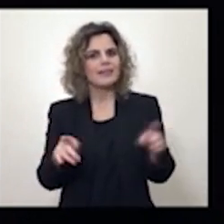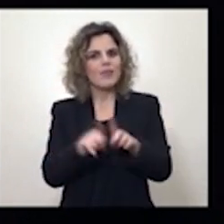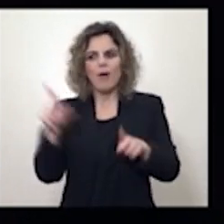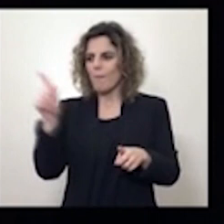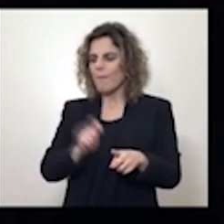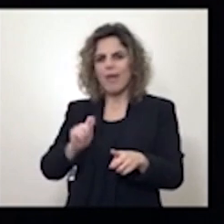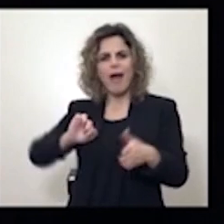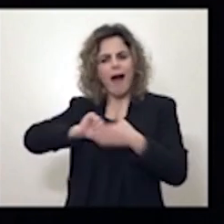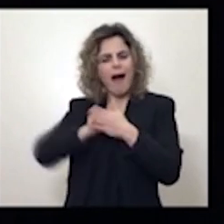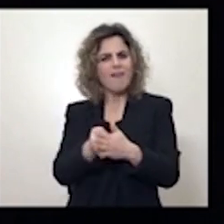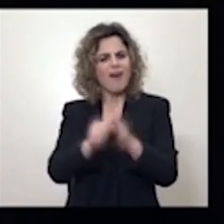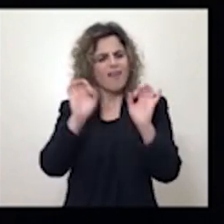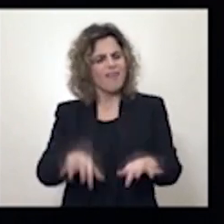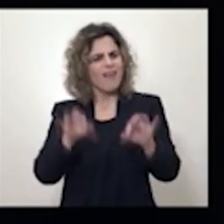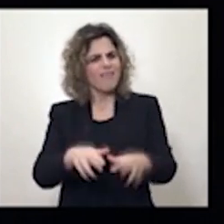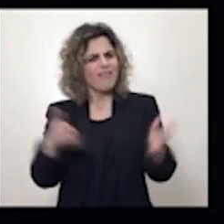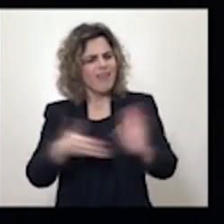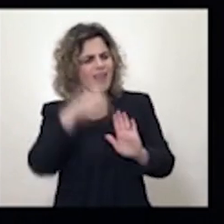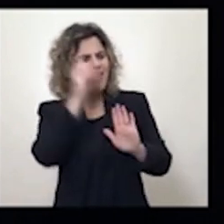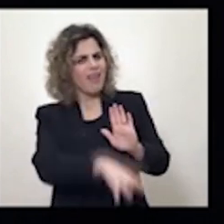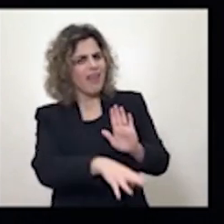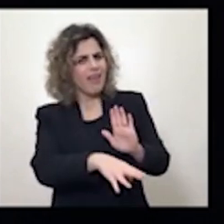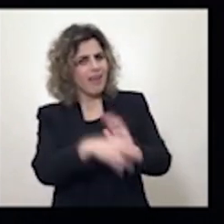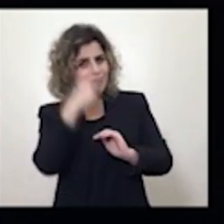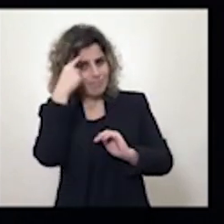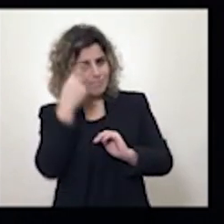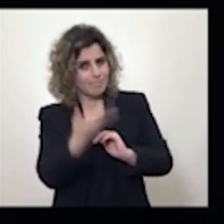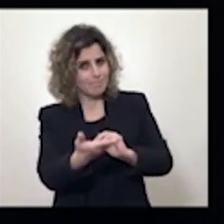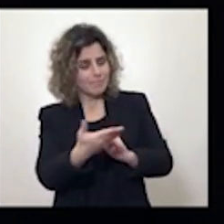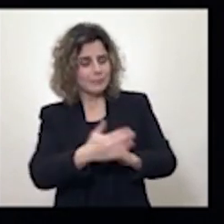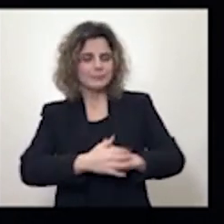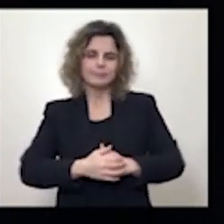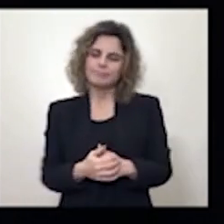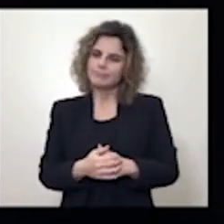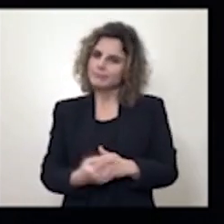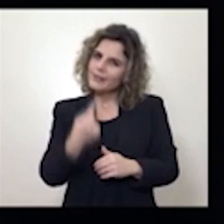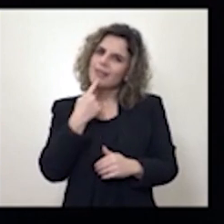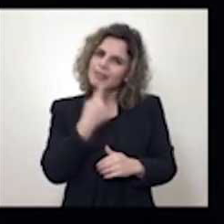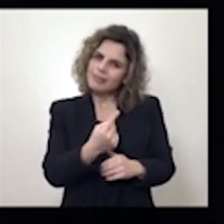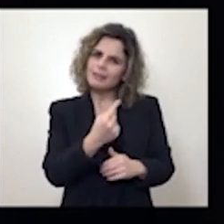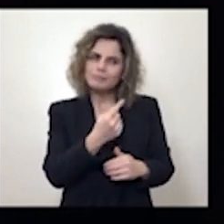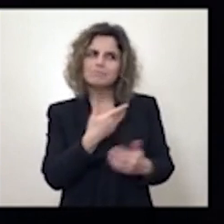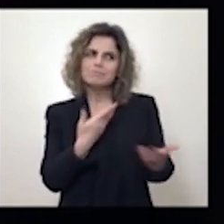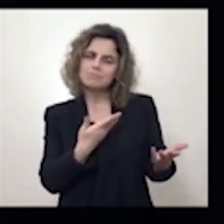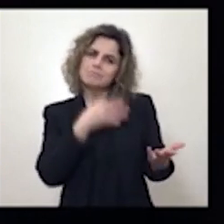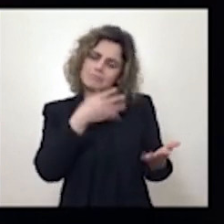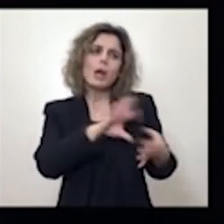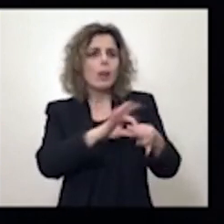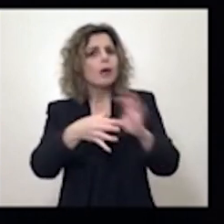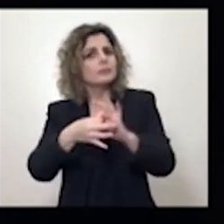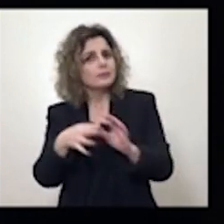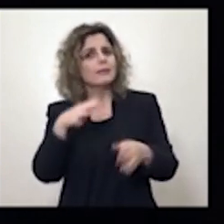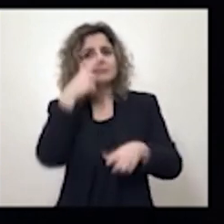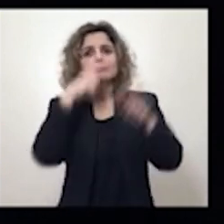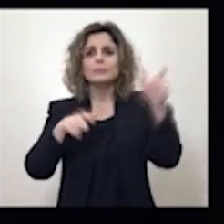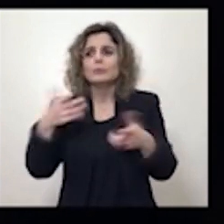mês. Tudo o que fica dito tem lógica, corresponde ao que pensam muitos